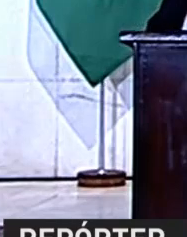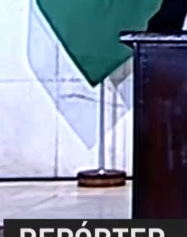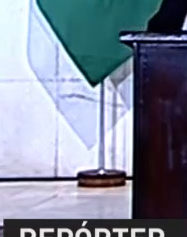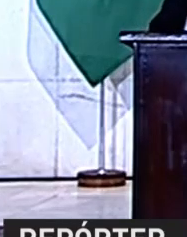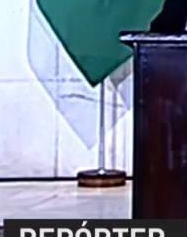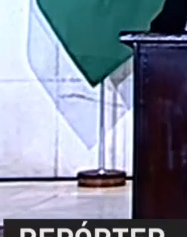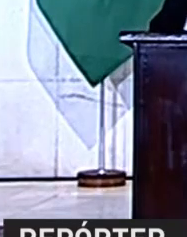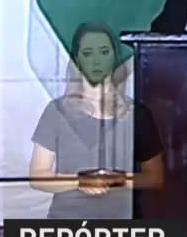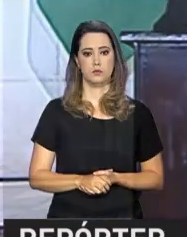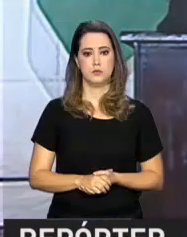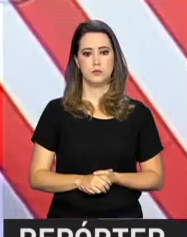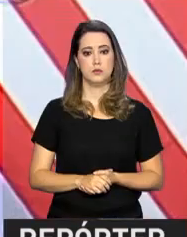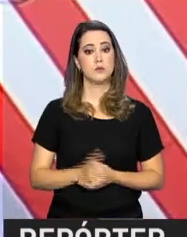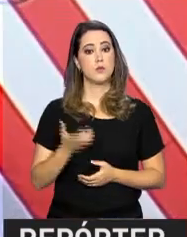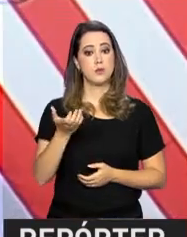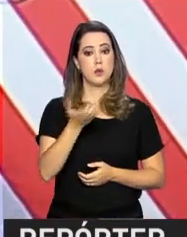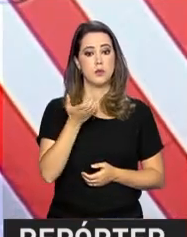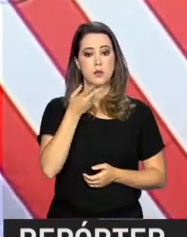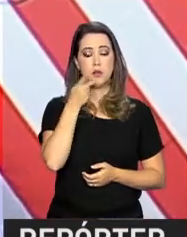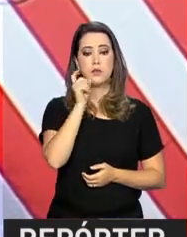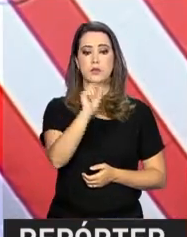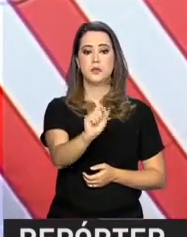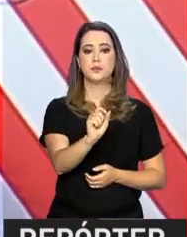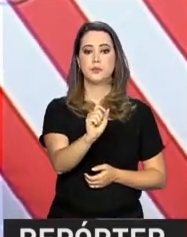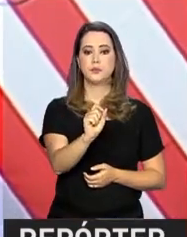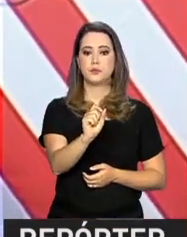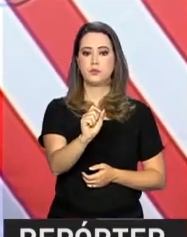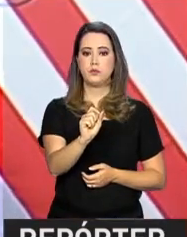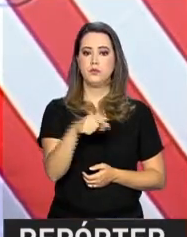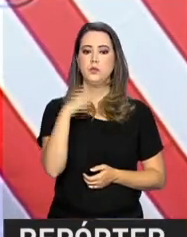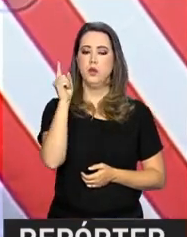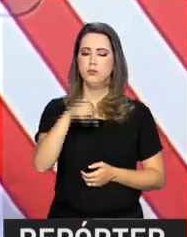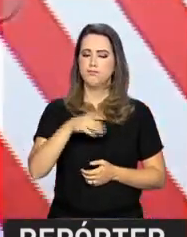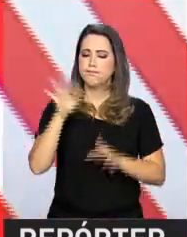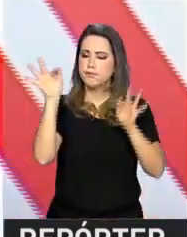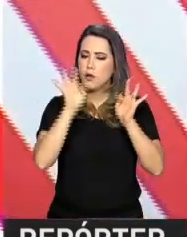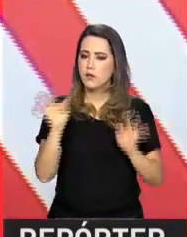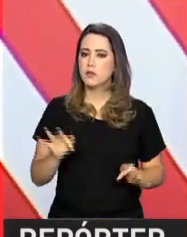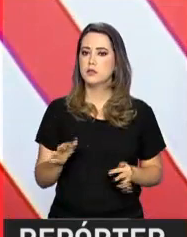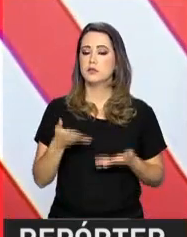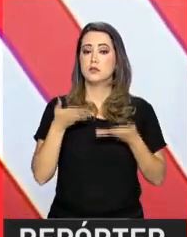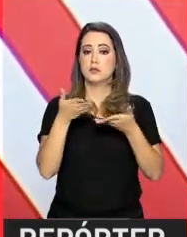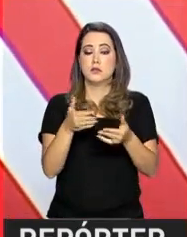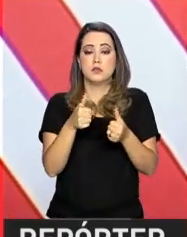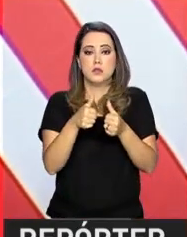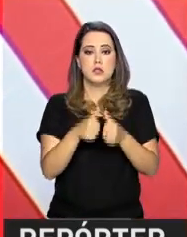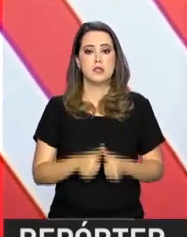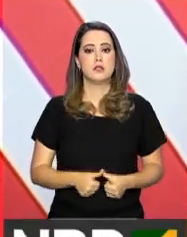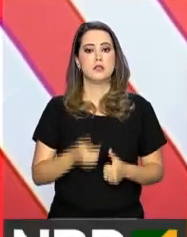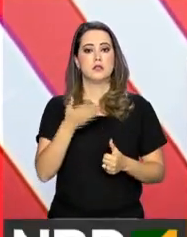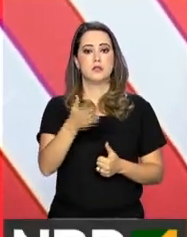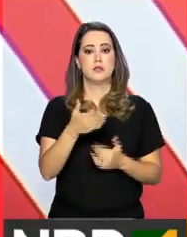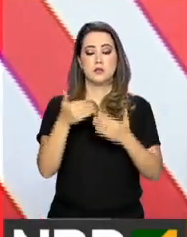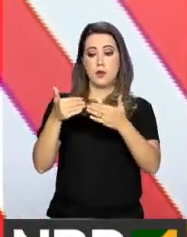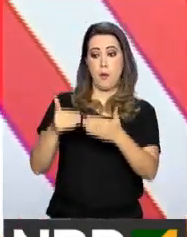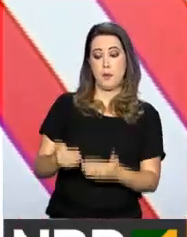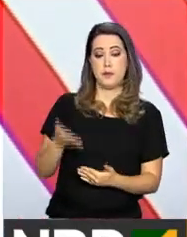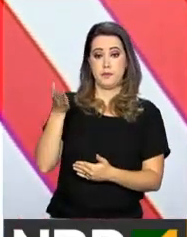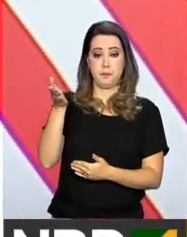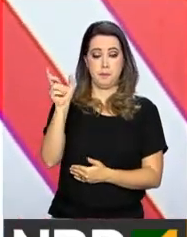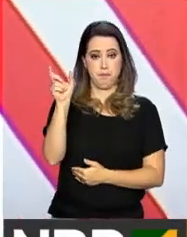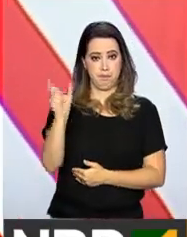Eu quero inicialmente dizer que é uma satisfação contar com a